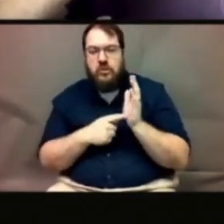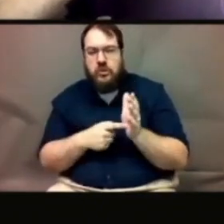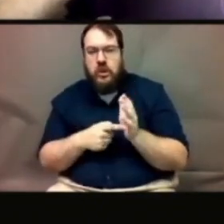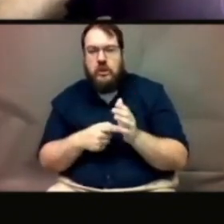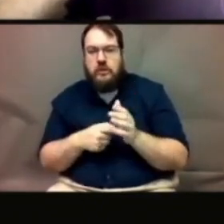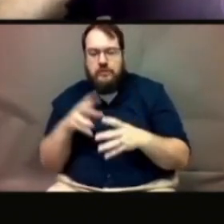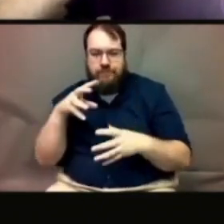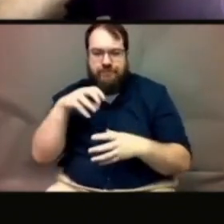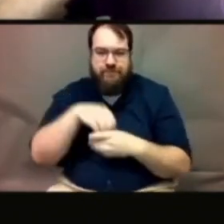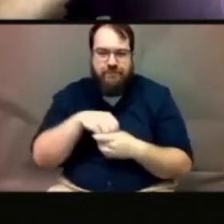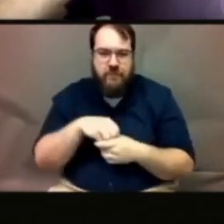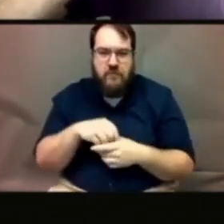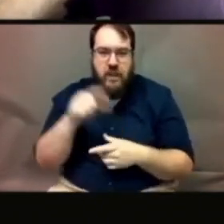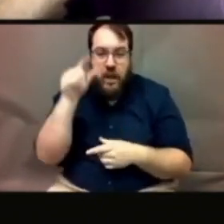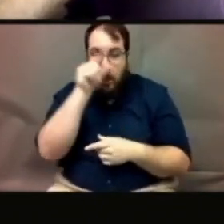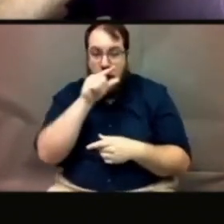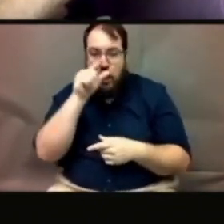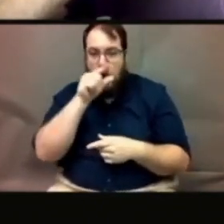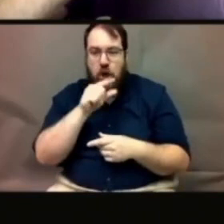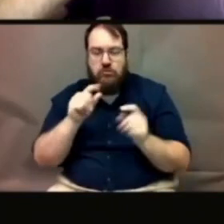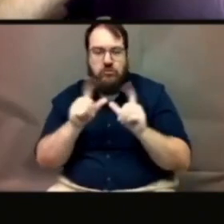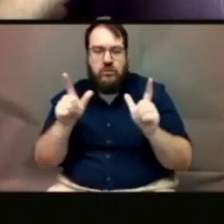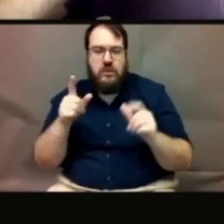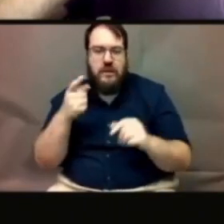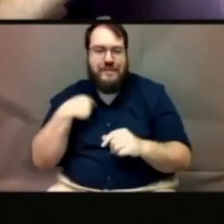nós também temos alguns